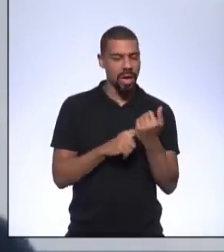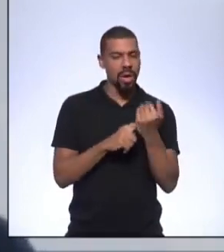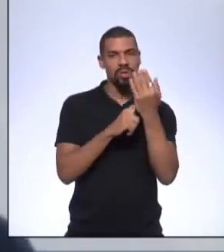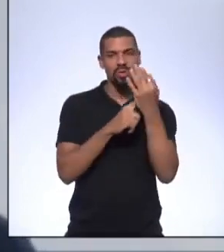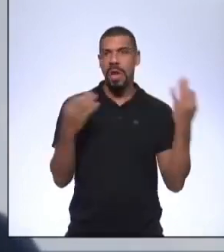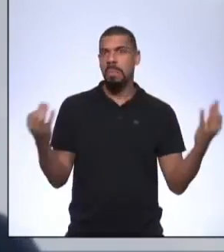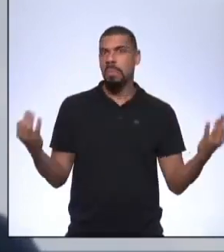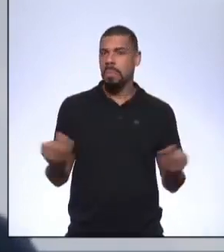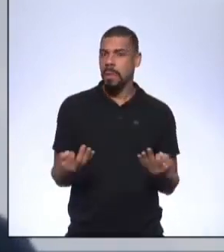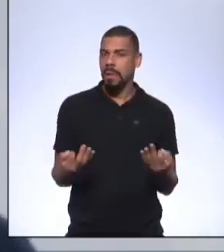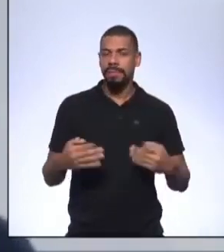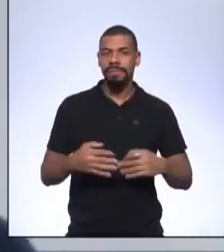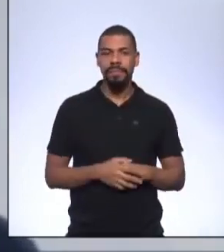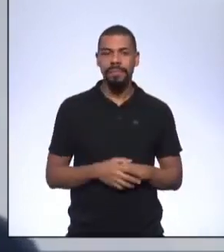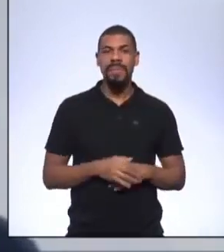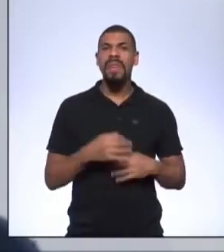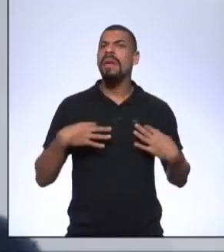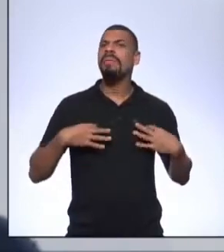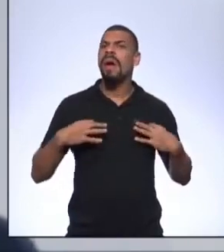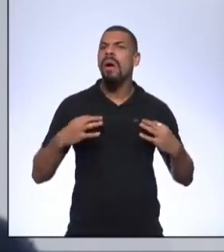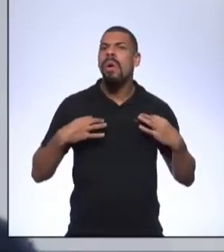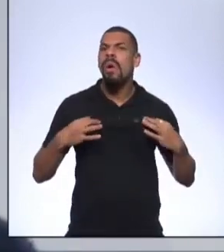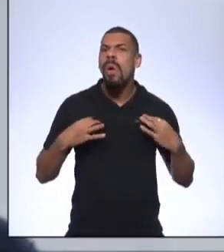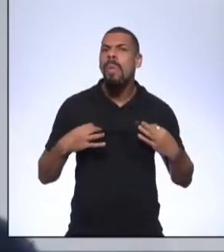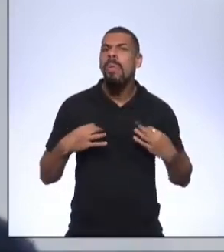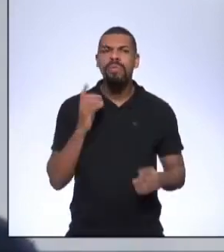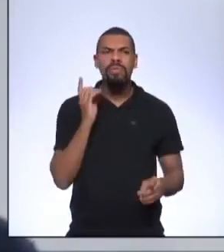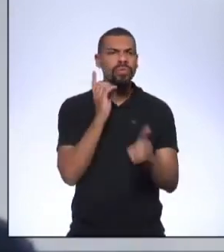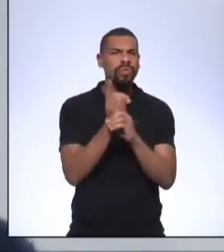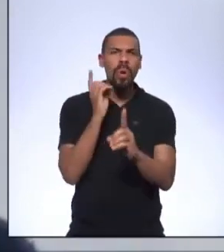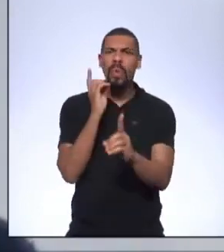ponta, né? Mas assim, roupa é muito fácil você achar